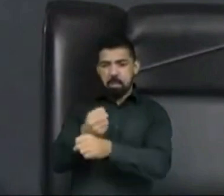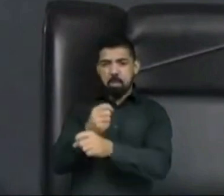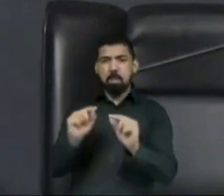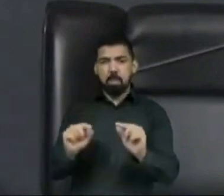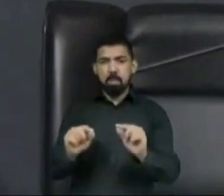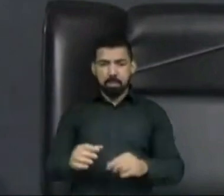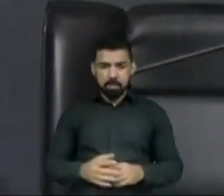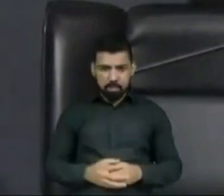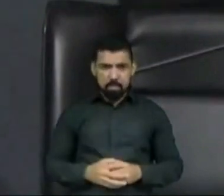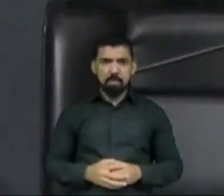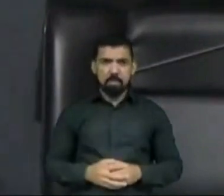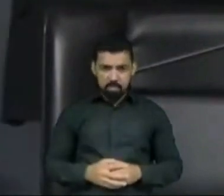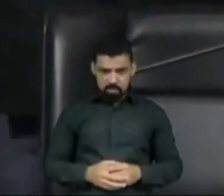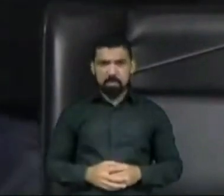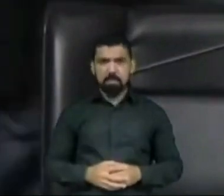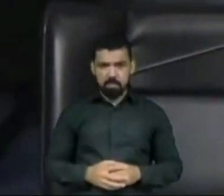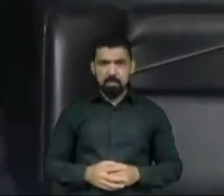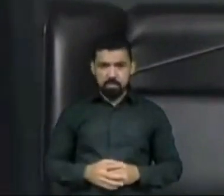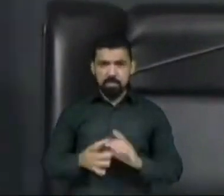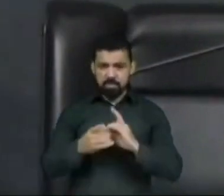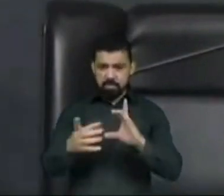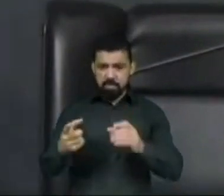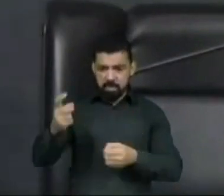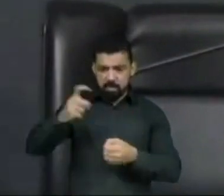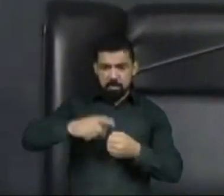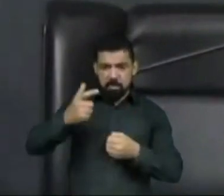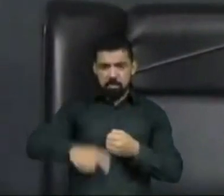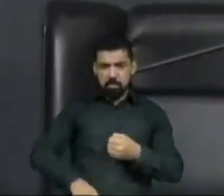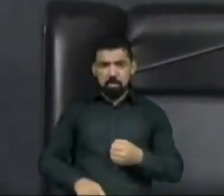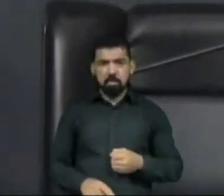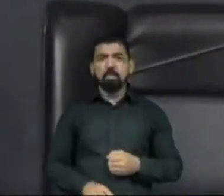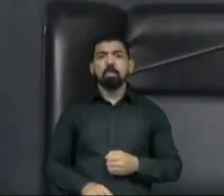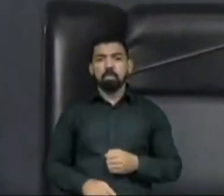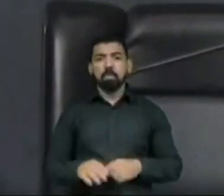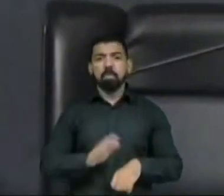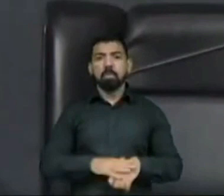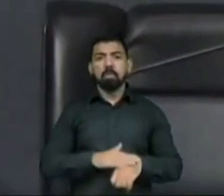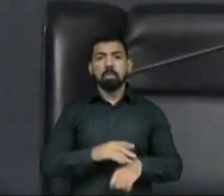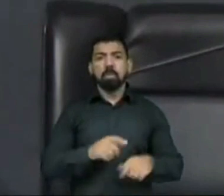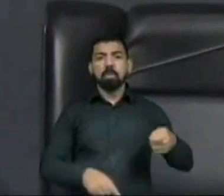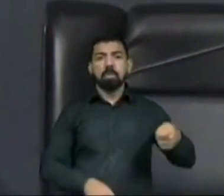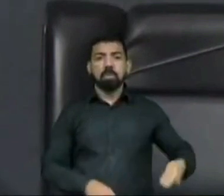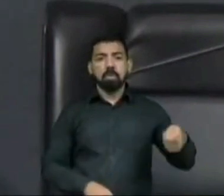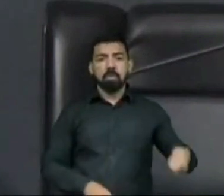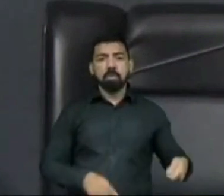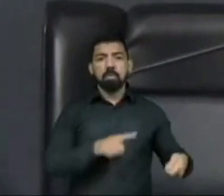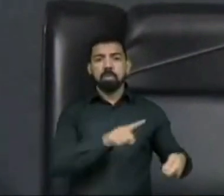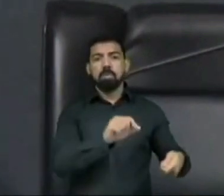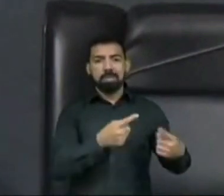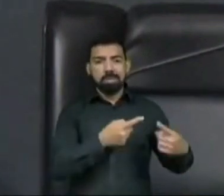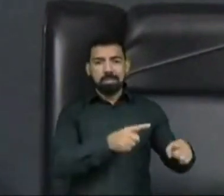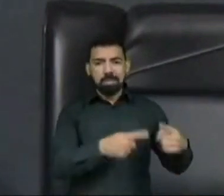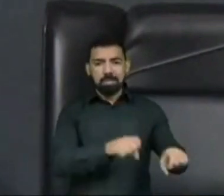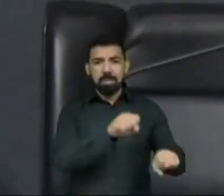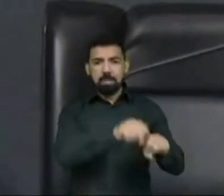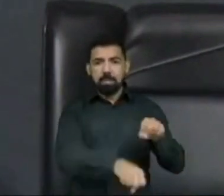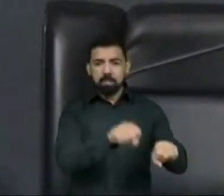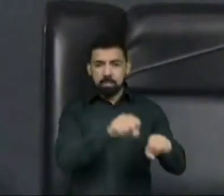a redemocratização desse país, enquanto os porões da ditadura torturavam e